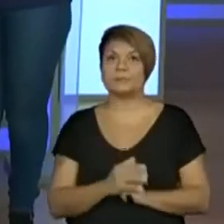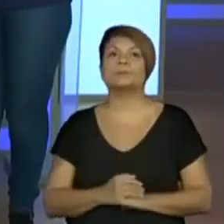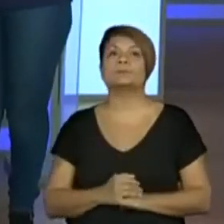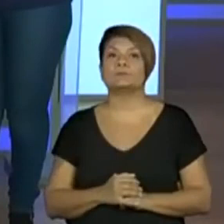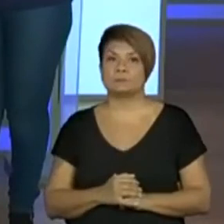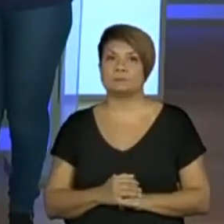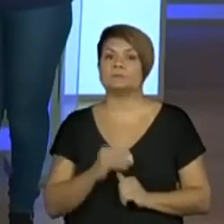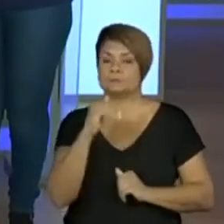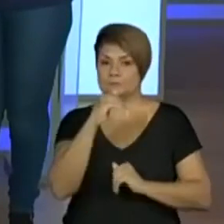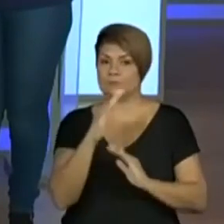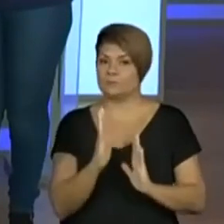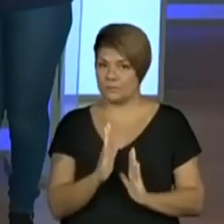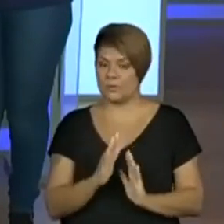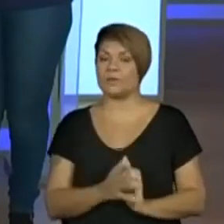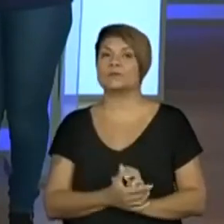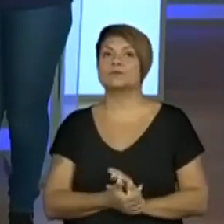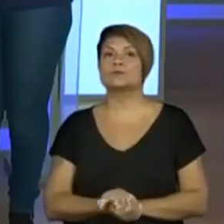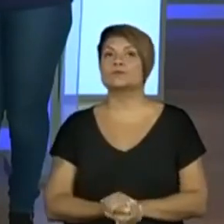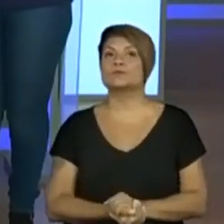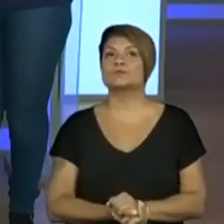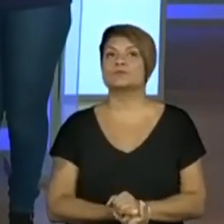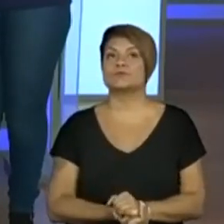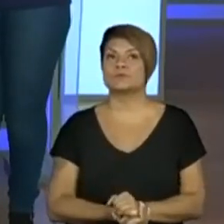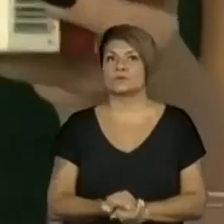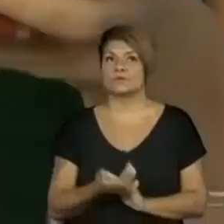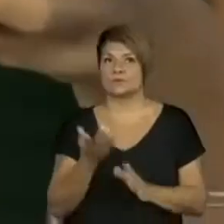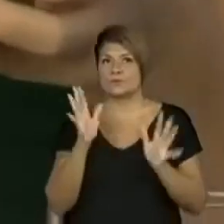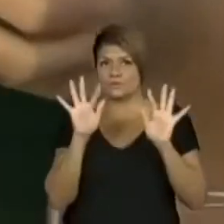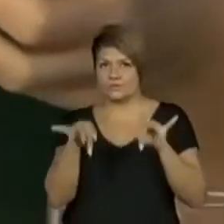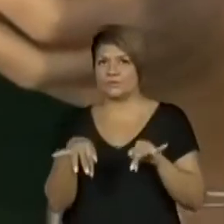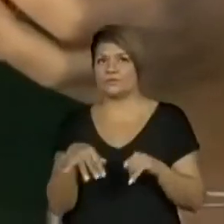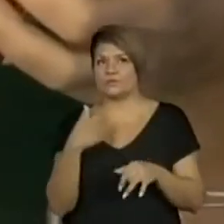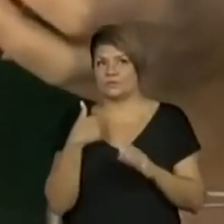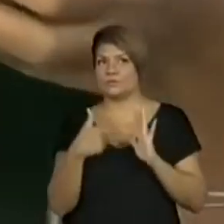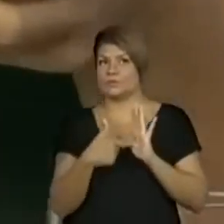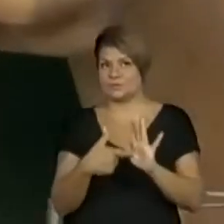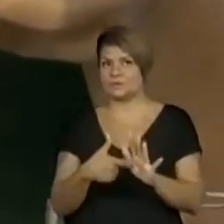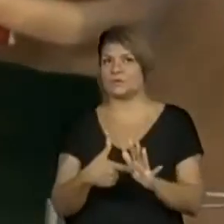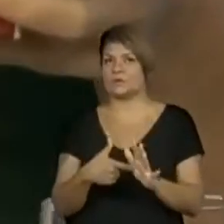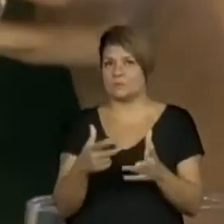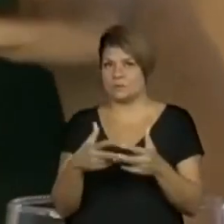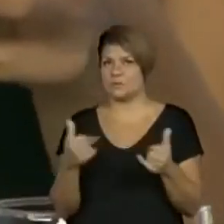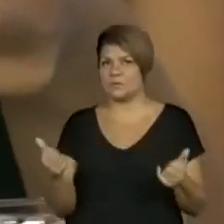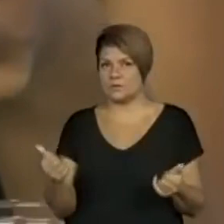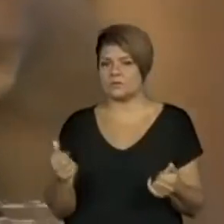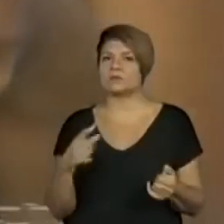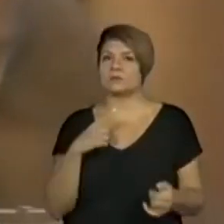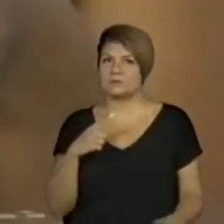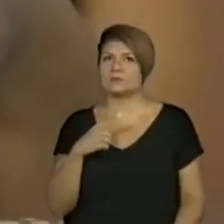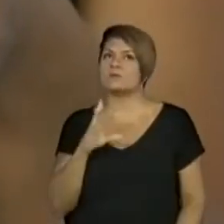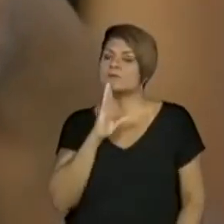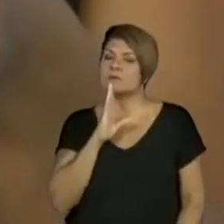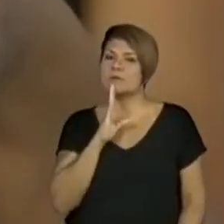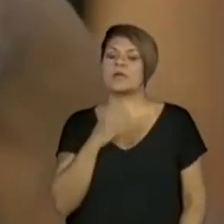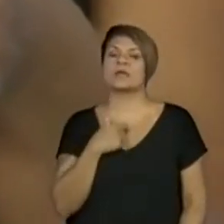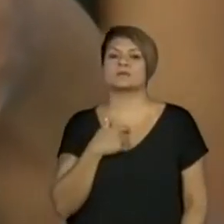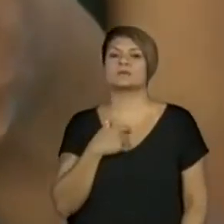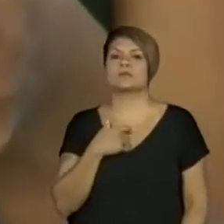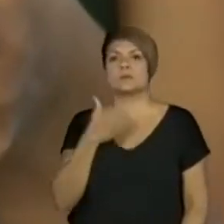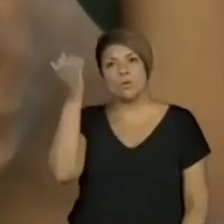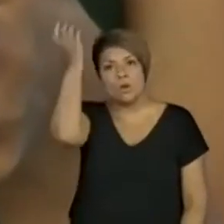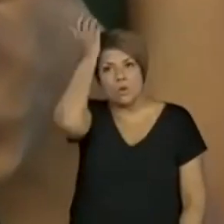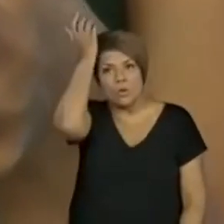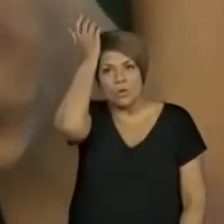a gente trouxe aí também as caixinhas vão no final eu vou mostrar uma coisa aqui que eu tenho sei que tem gente telefone de leite condensado